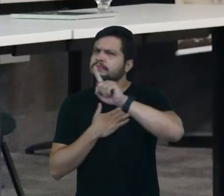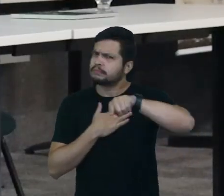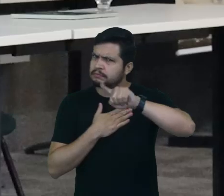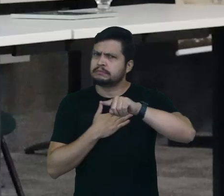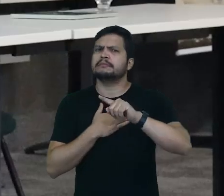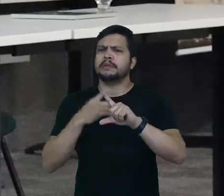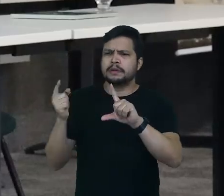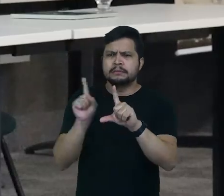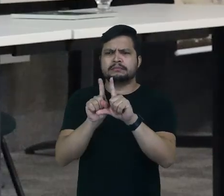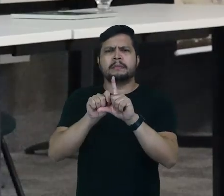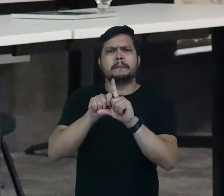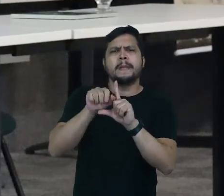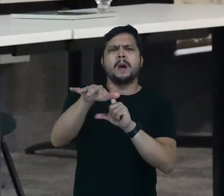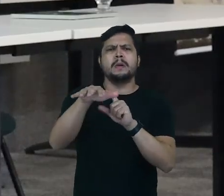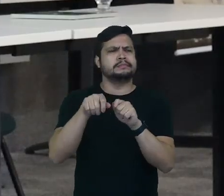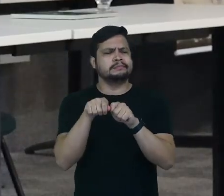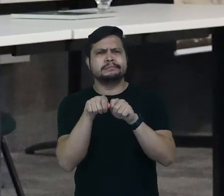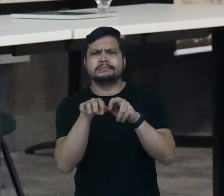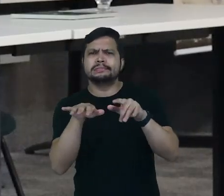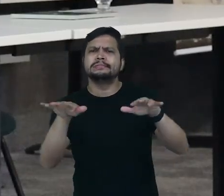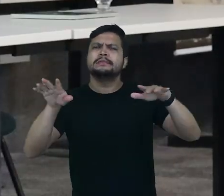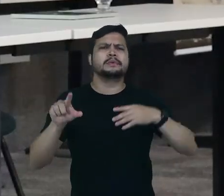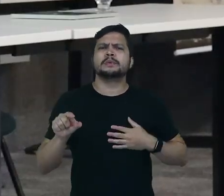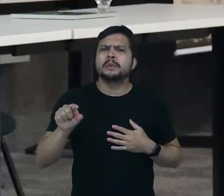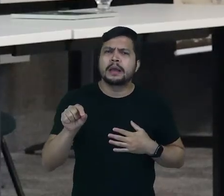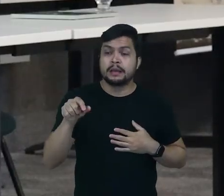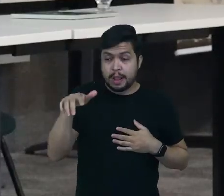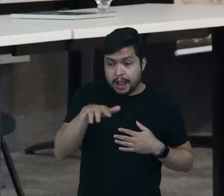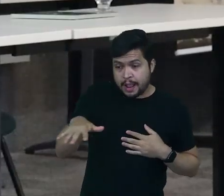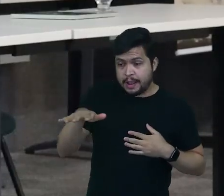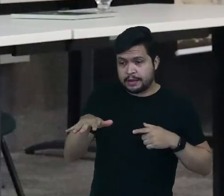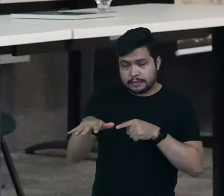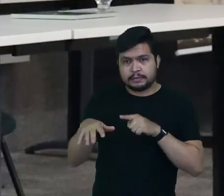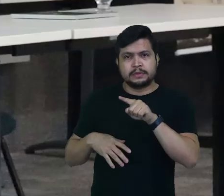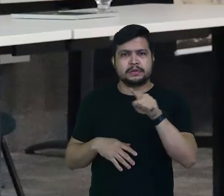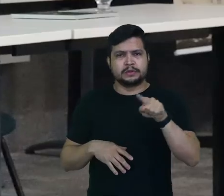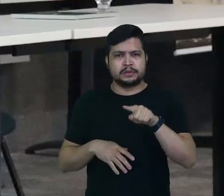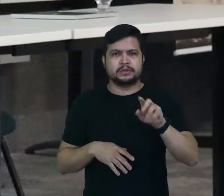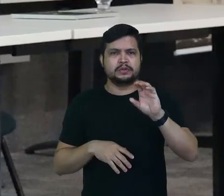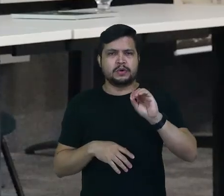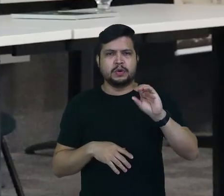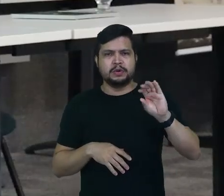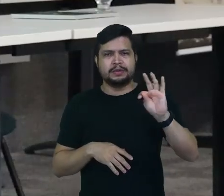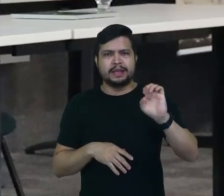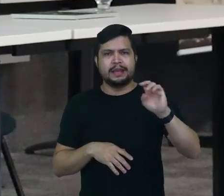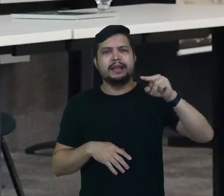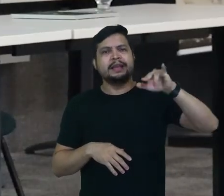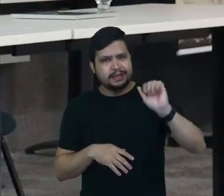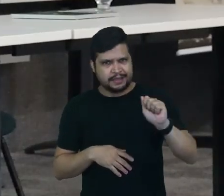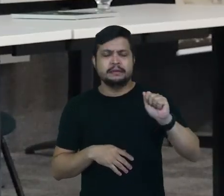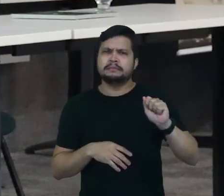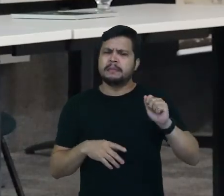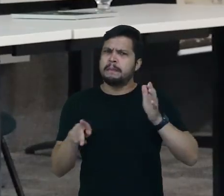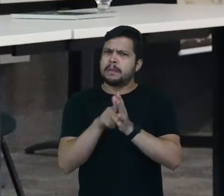é um dos influenciadores que influencia nessa área de zootecnia, que tem o canal dele, o Dica